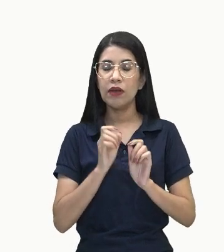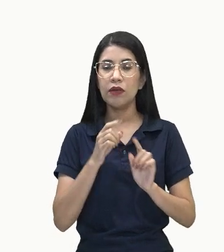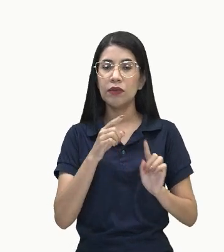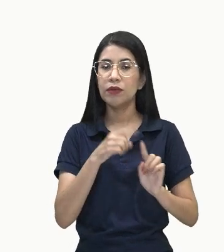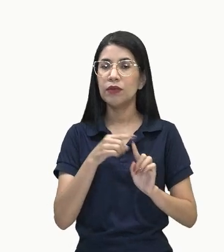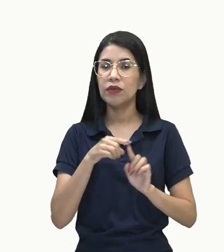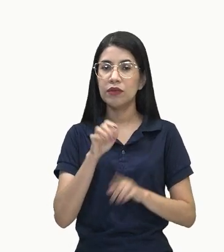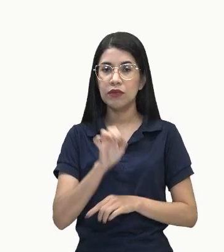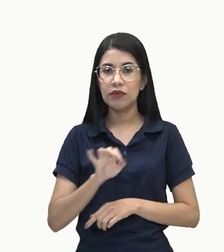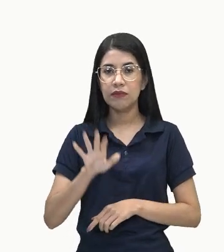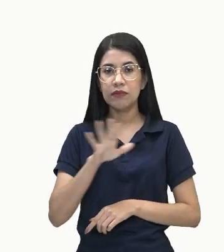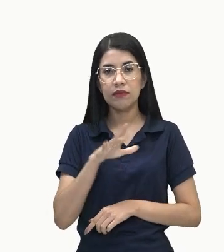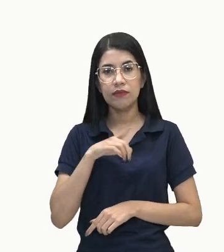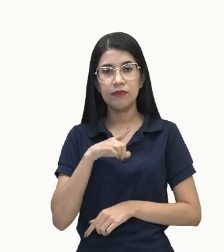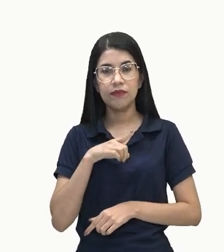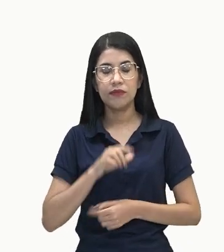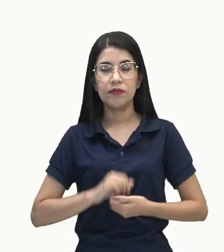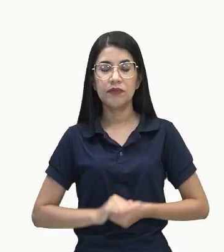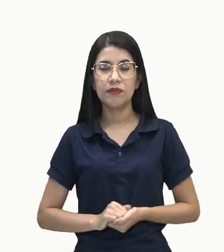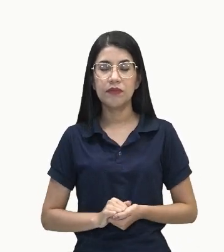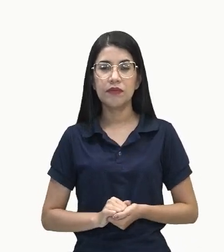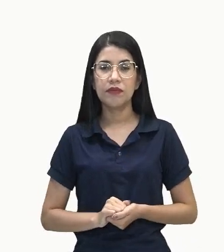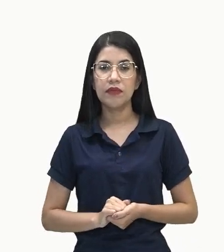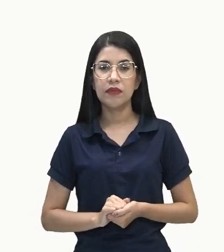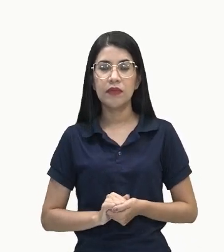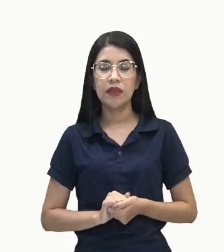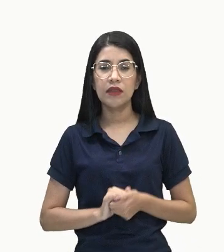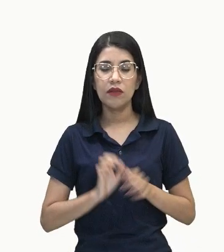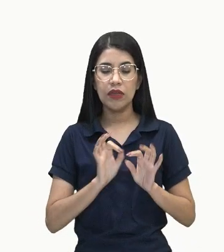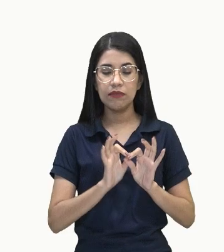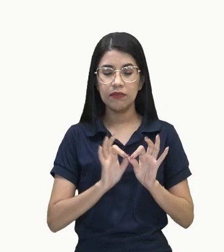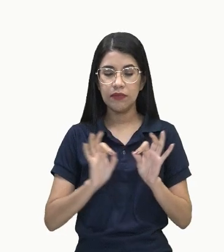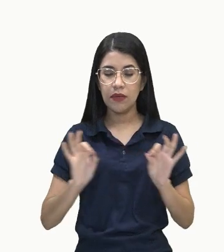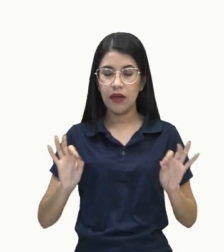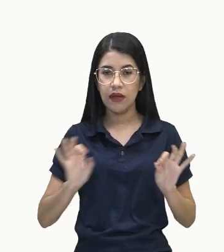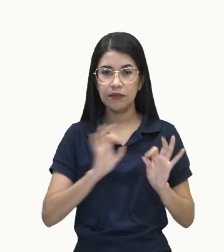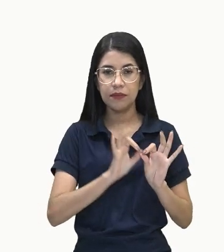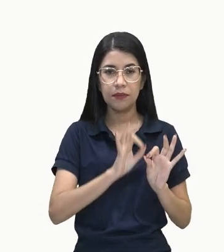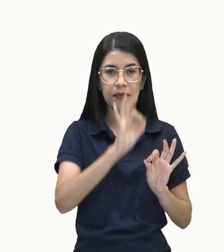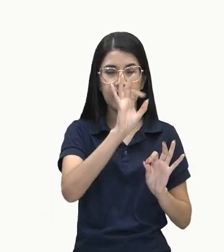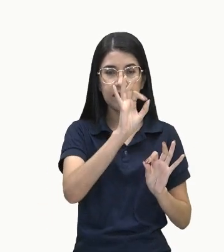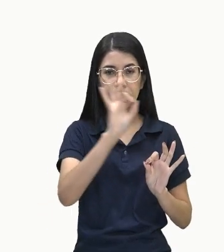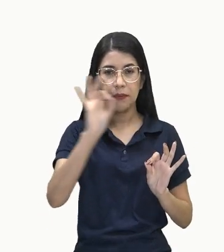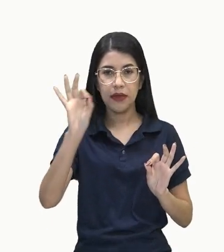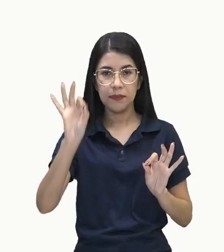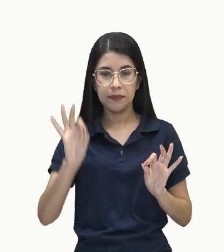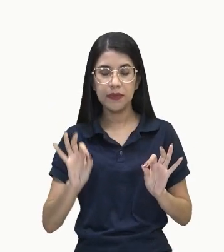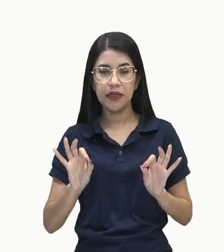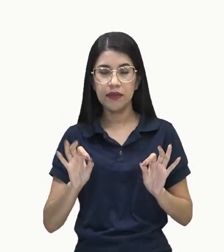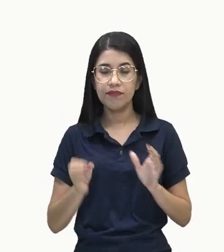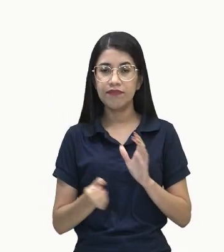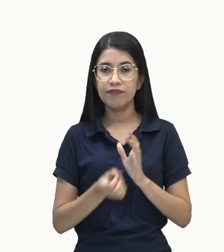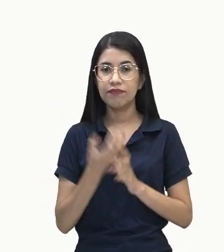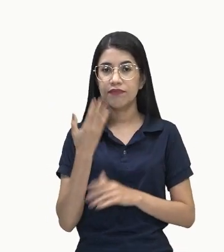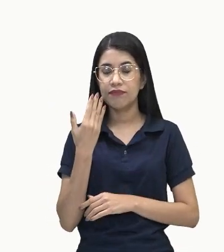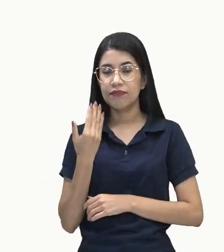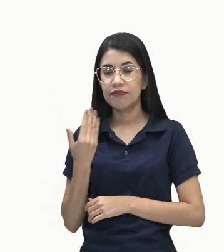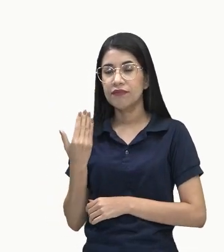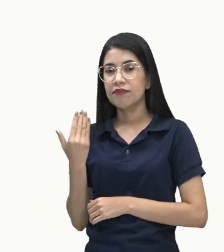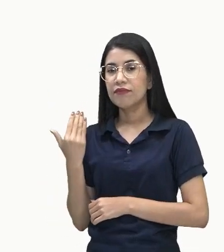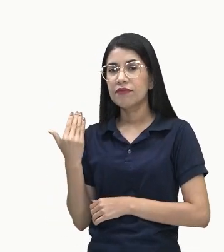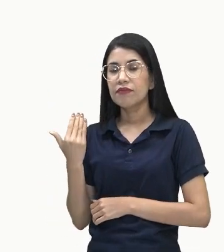é essa. Bem, ligando todos os pontos, repare que nós temos essa figura.